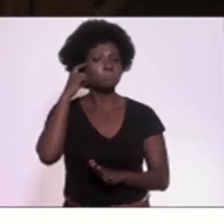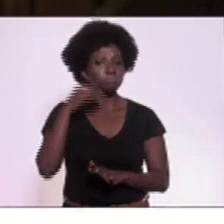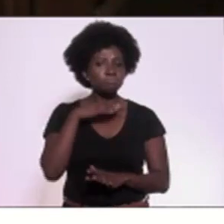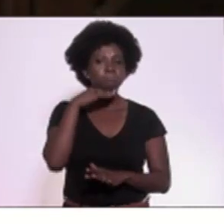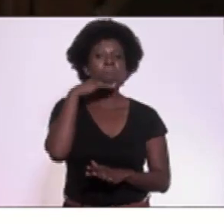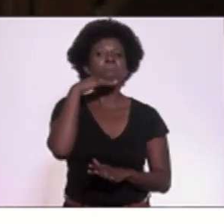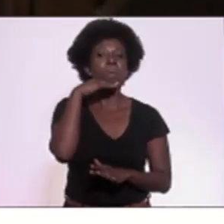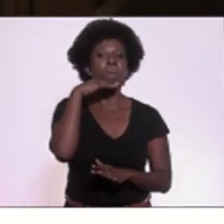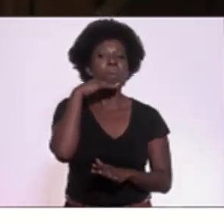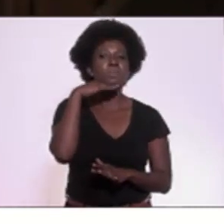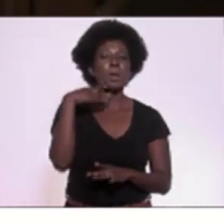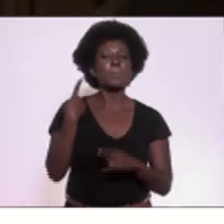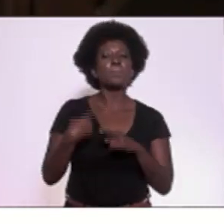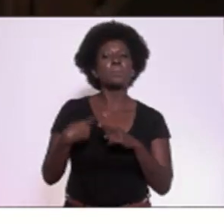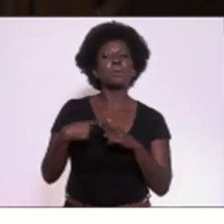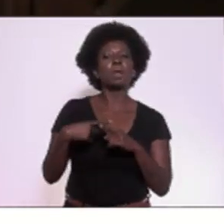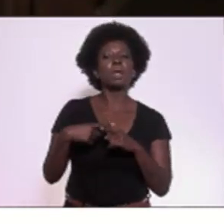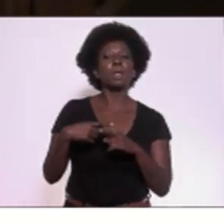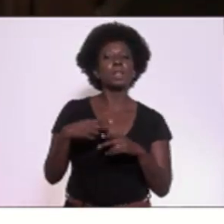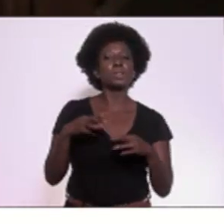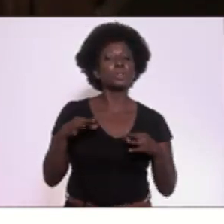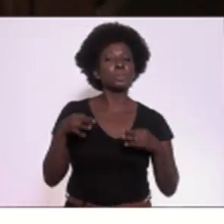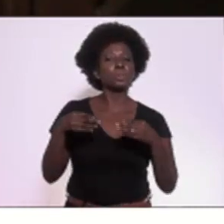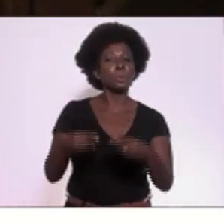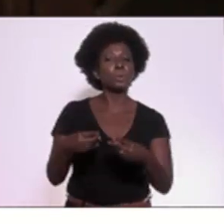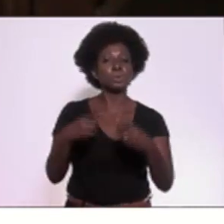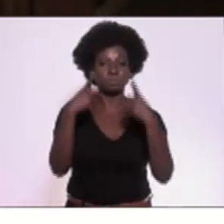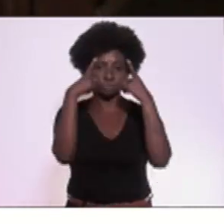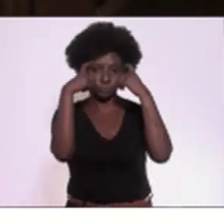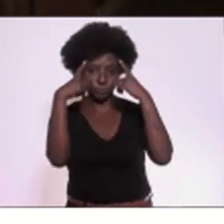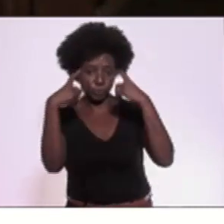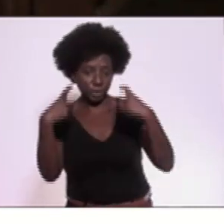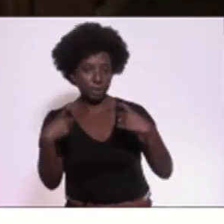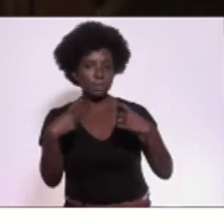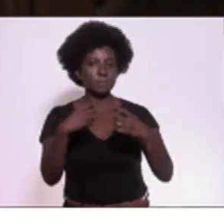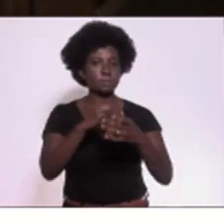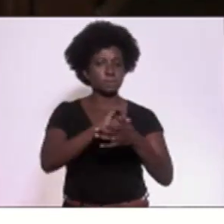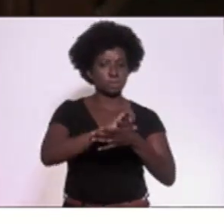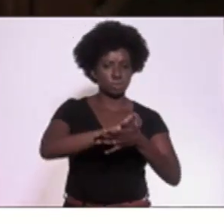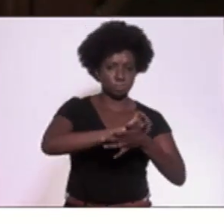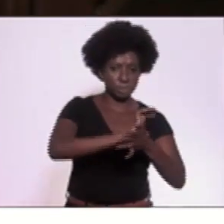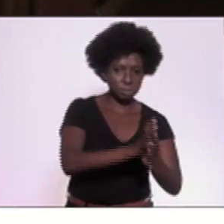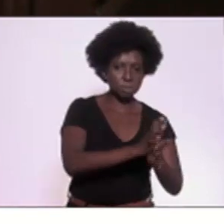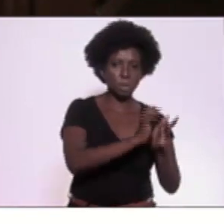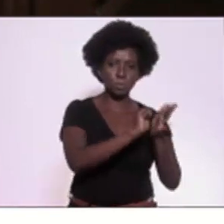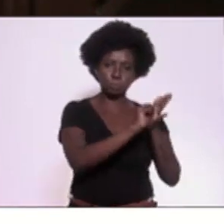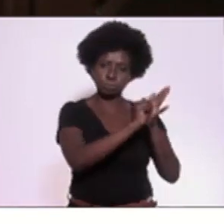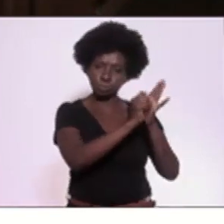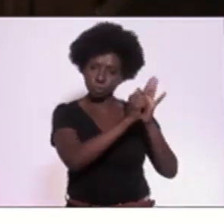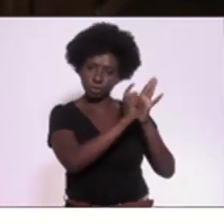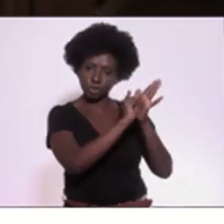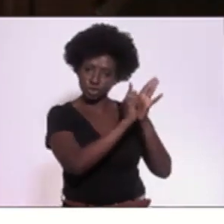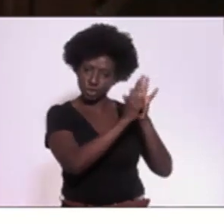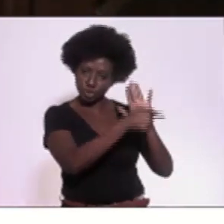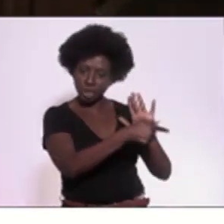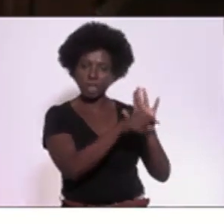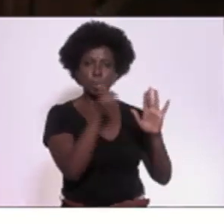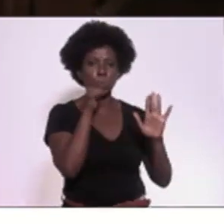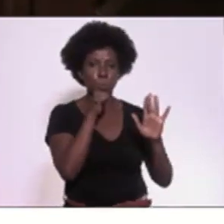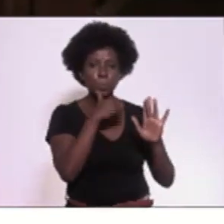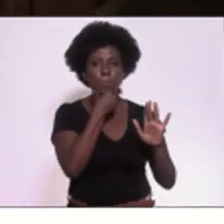qualquer tipo de violência, de discriminação, seja de gênero, raça ou classe, mas que também